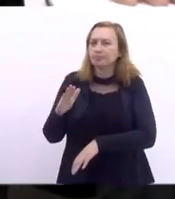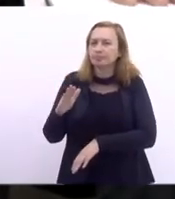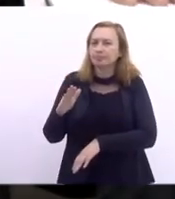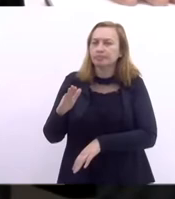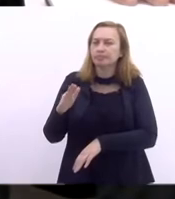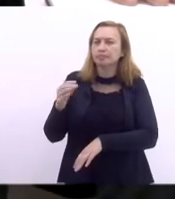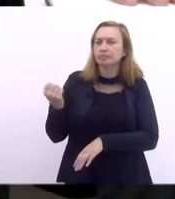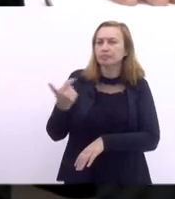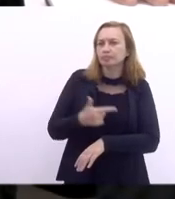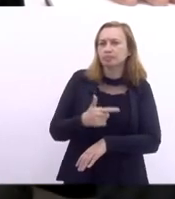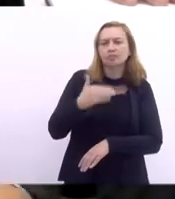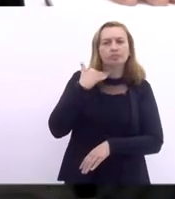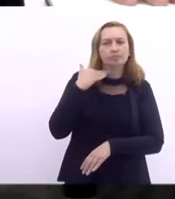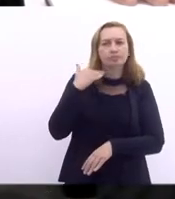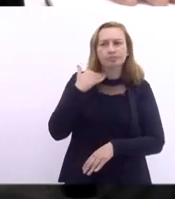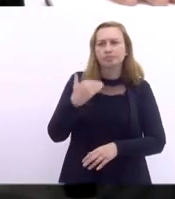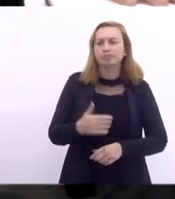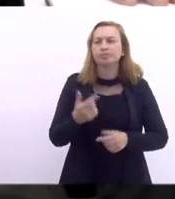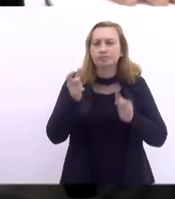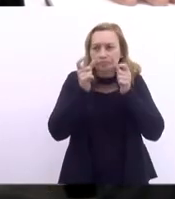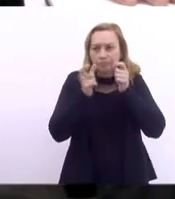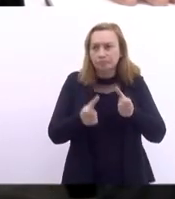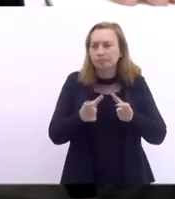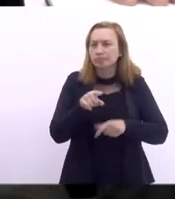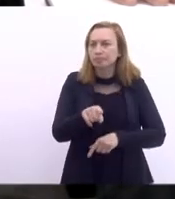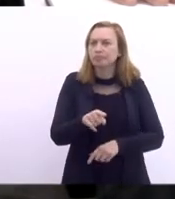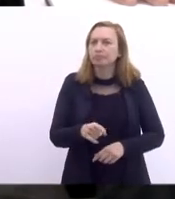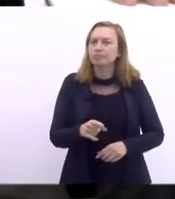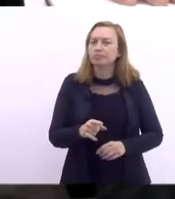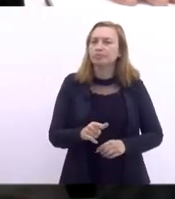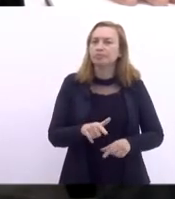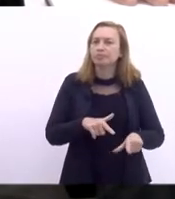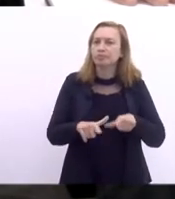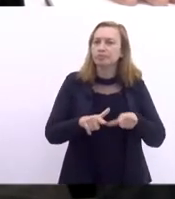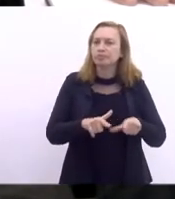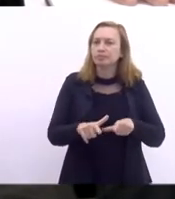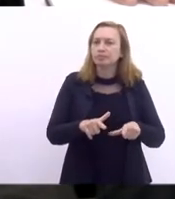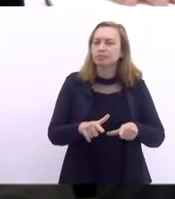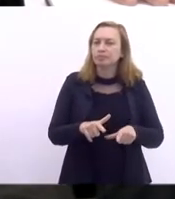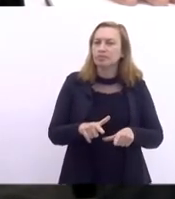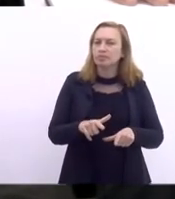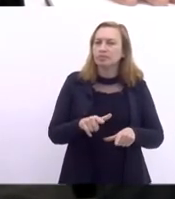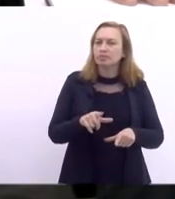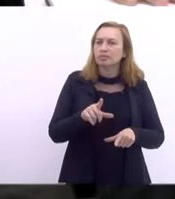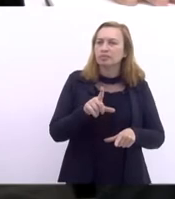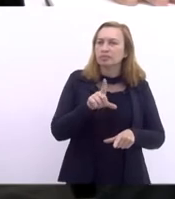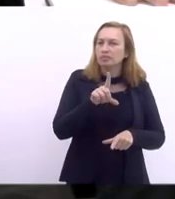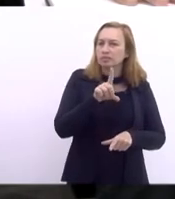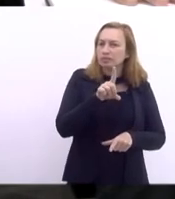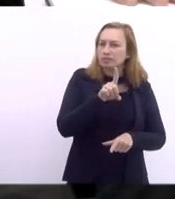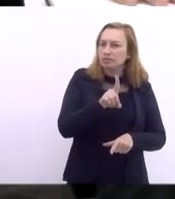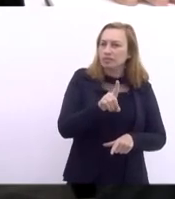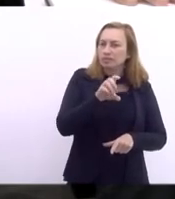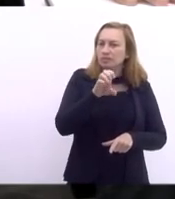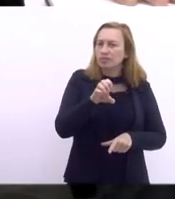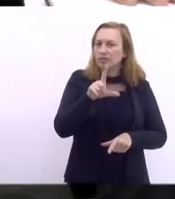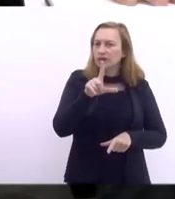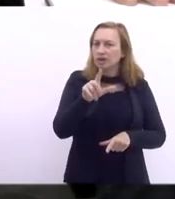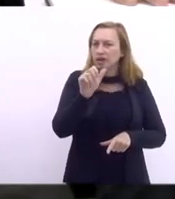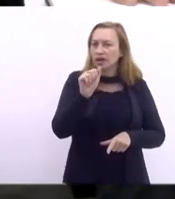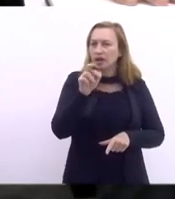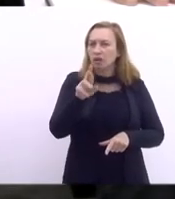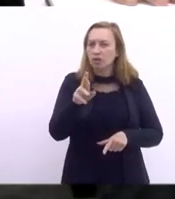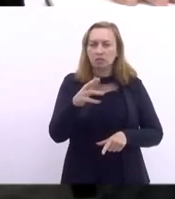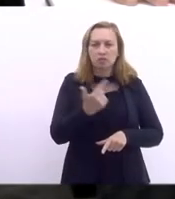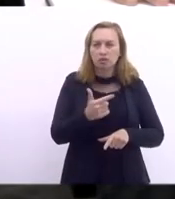bancos credores têm que chama atenção aqui para questão da operação de lá ué e ela também não gosta na dívida do